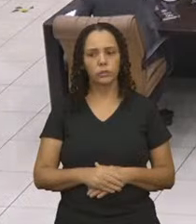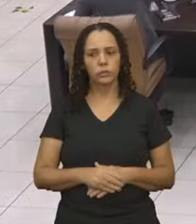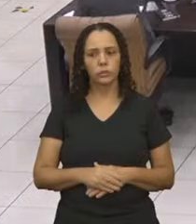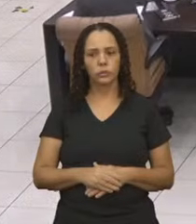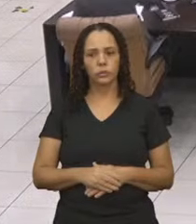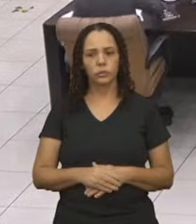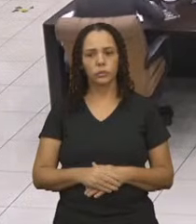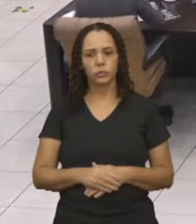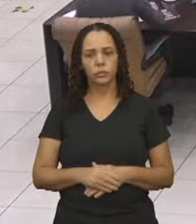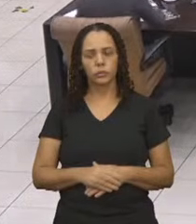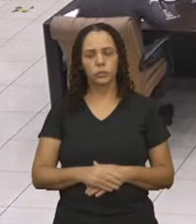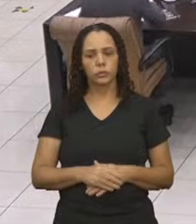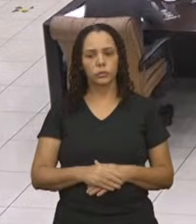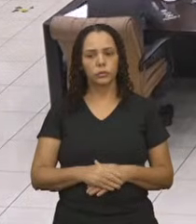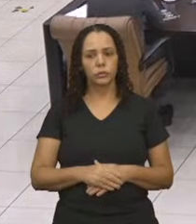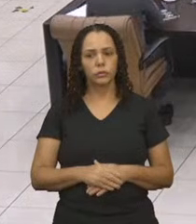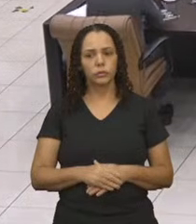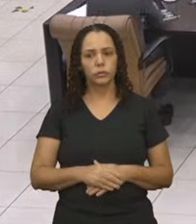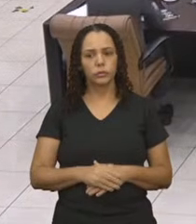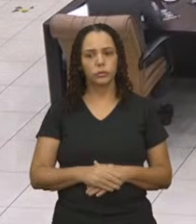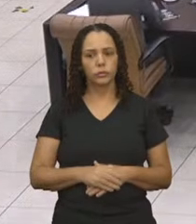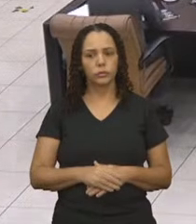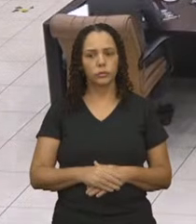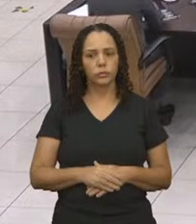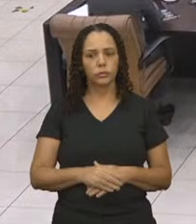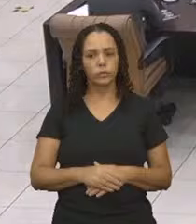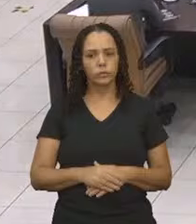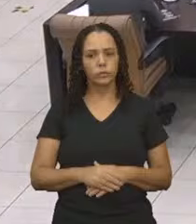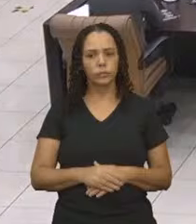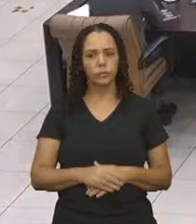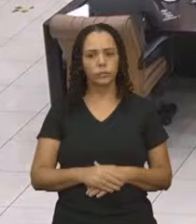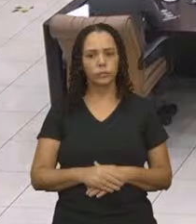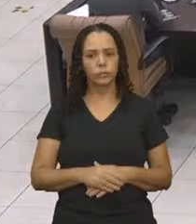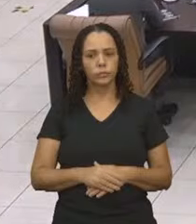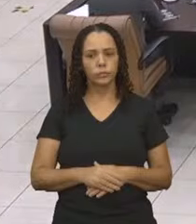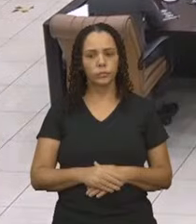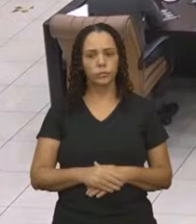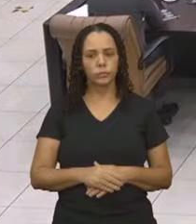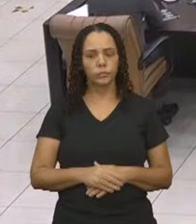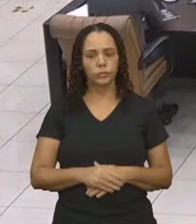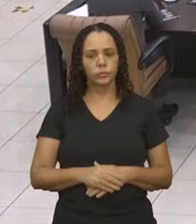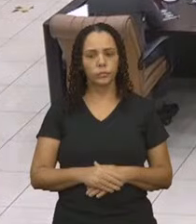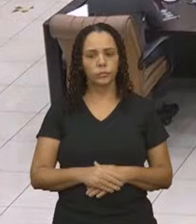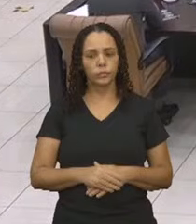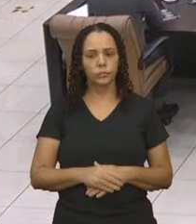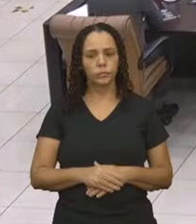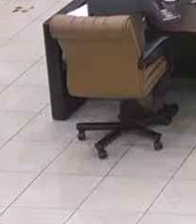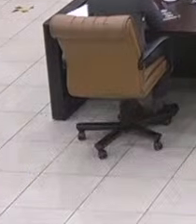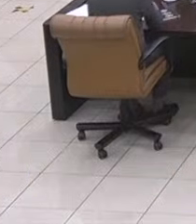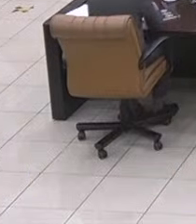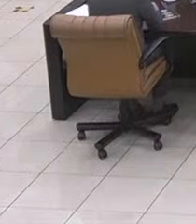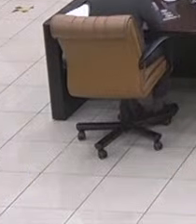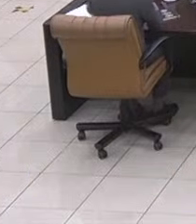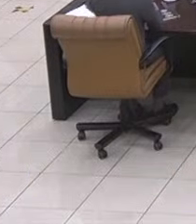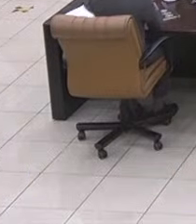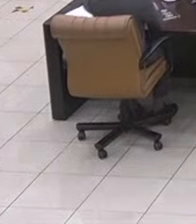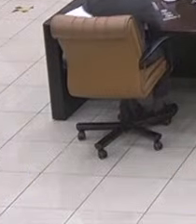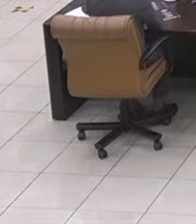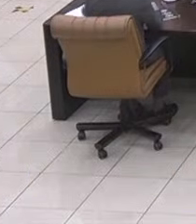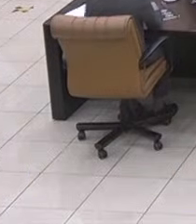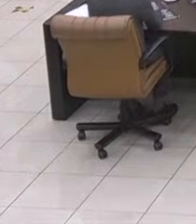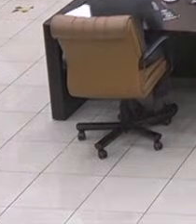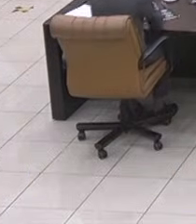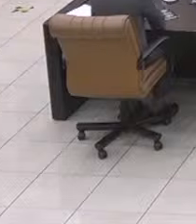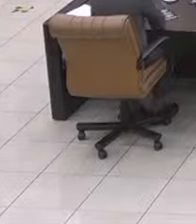Eu vou abrir para você no navegador, que aí você não precisa ficar abrindo toda hora. Ó. Aqui, ó. O que você viu